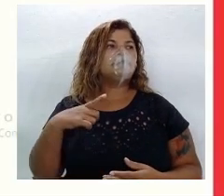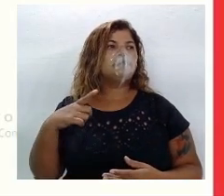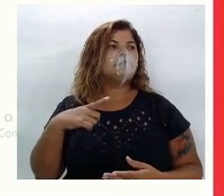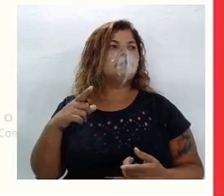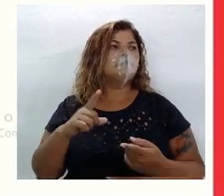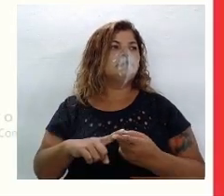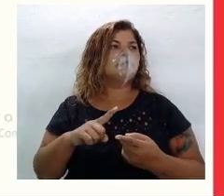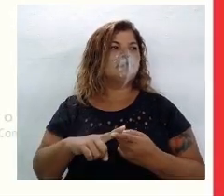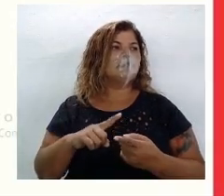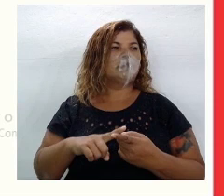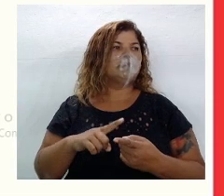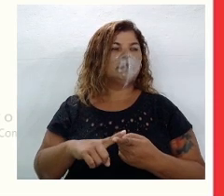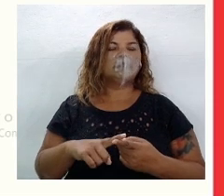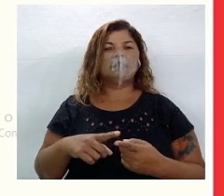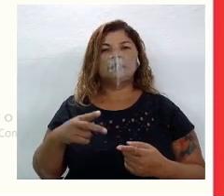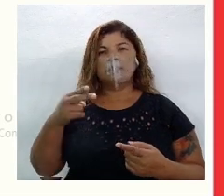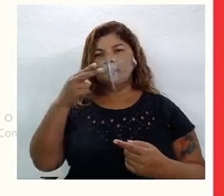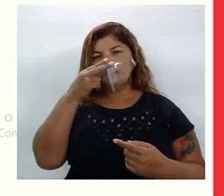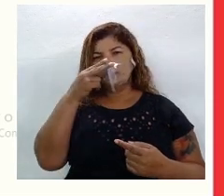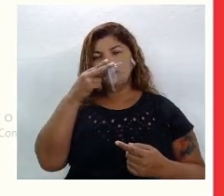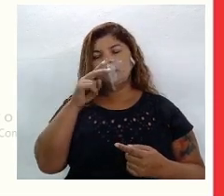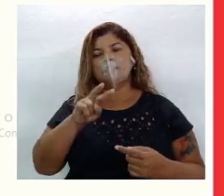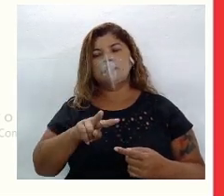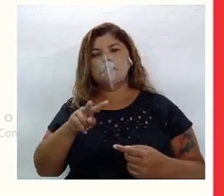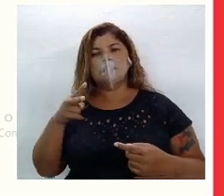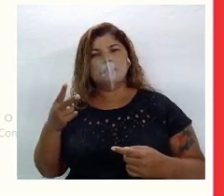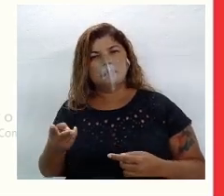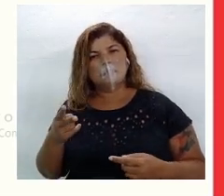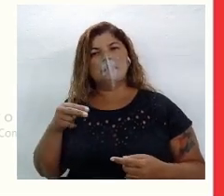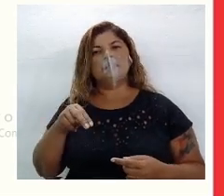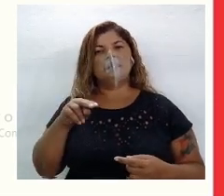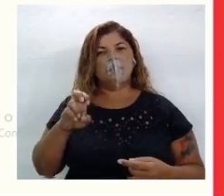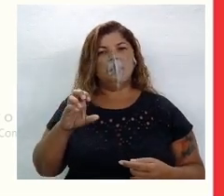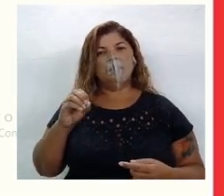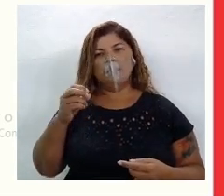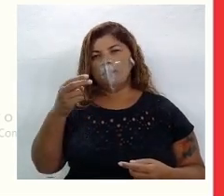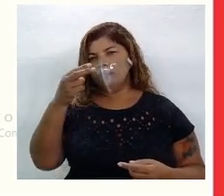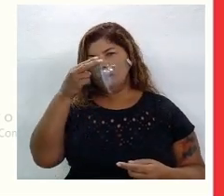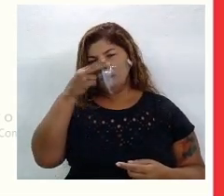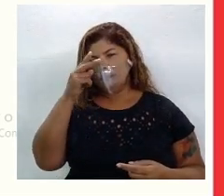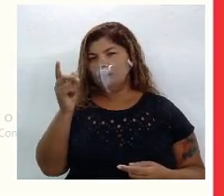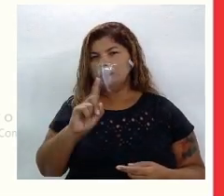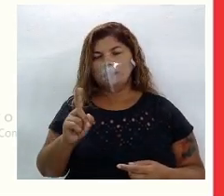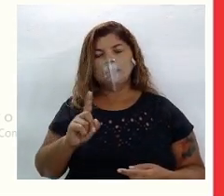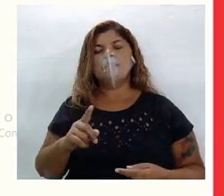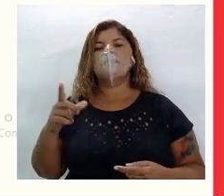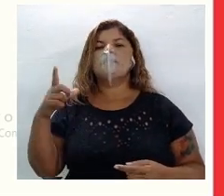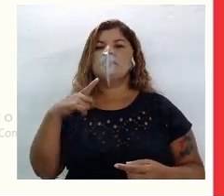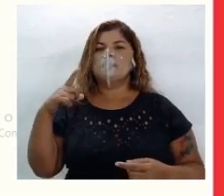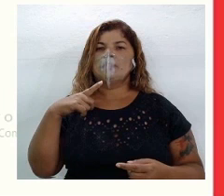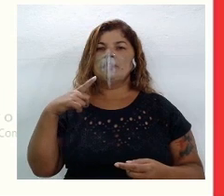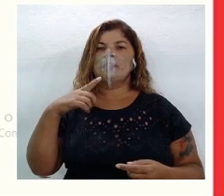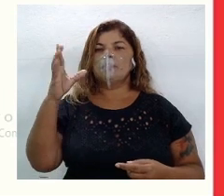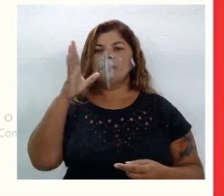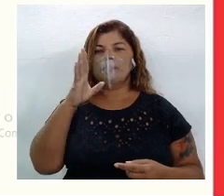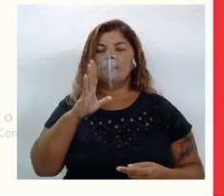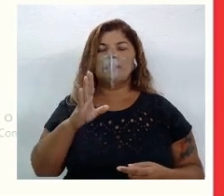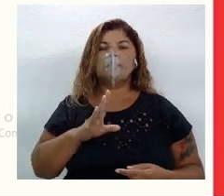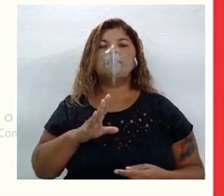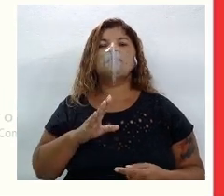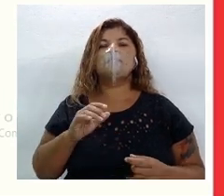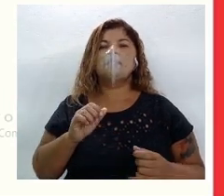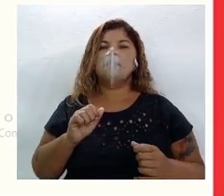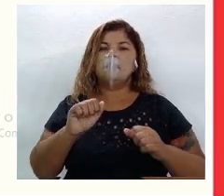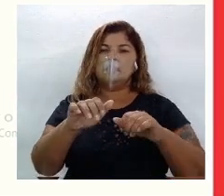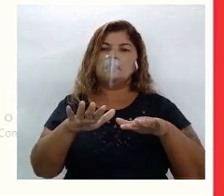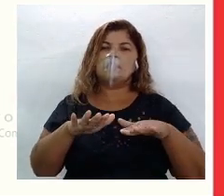ainda, já entre os pentecostais e neopentecostais, destaca-se também no Brasil a Assembleia de